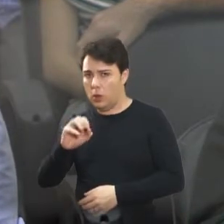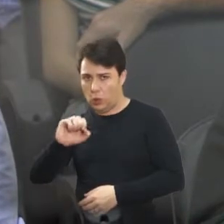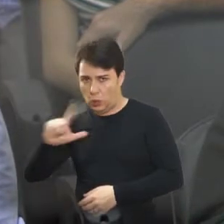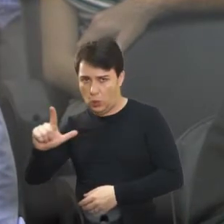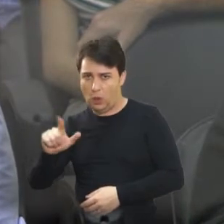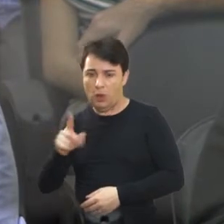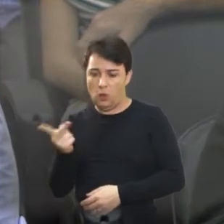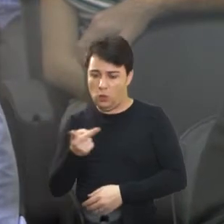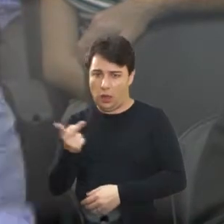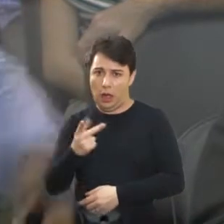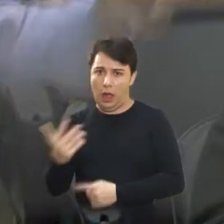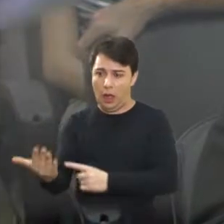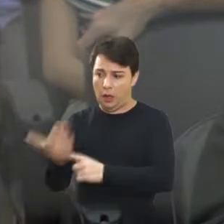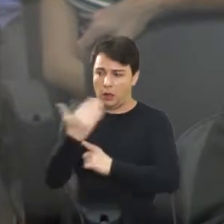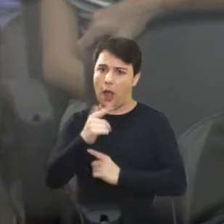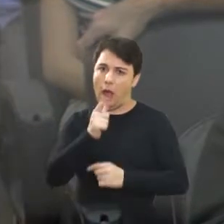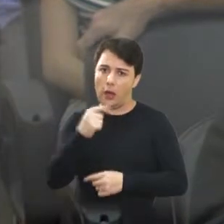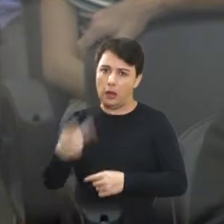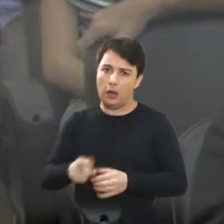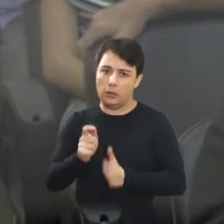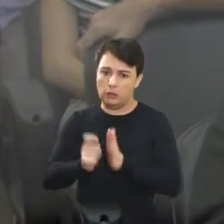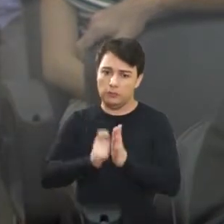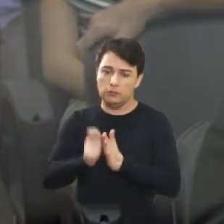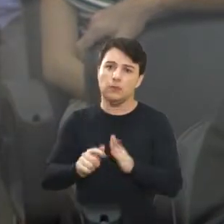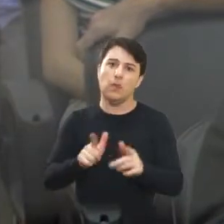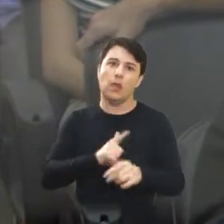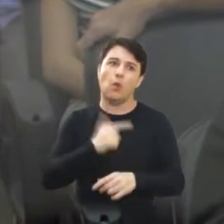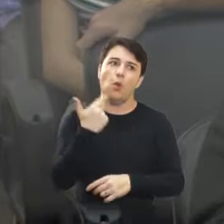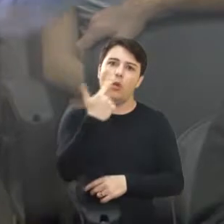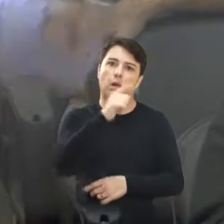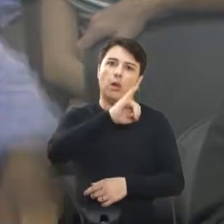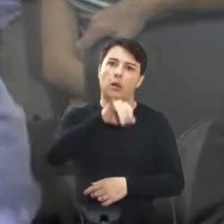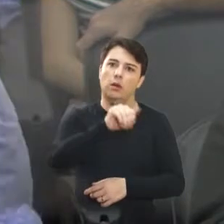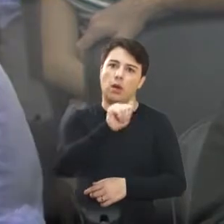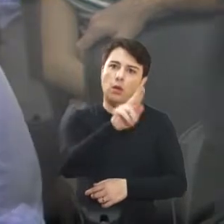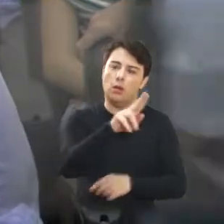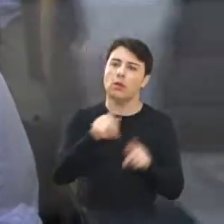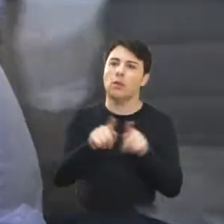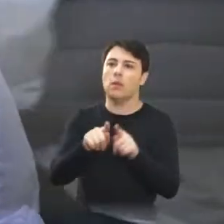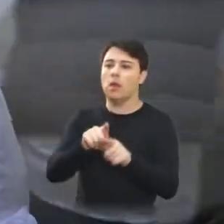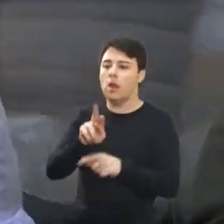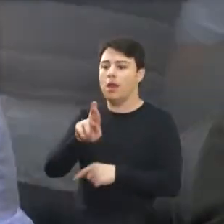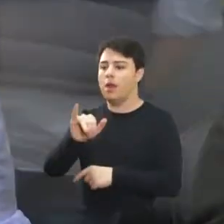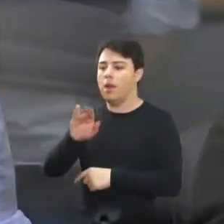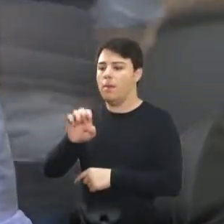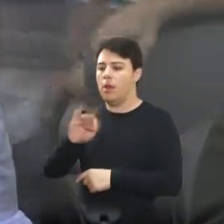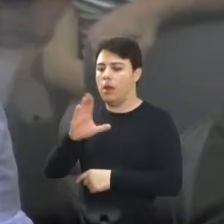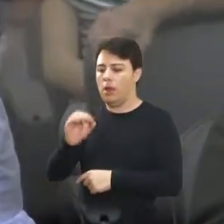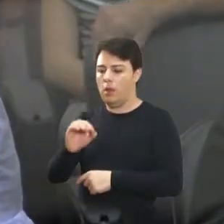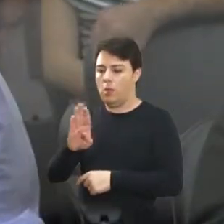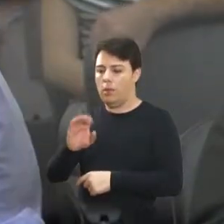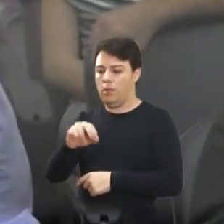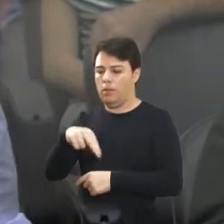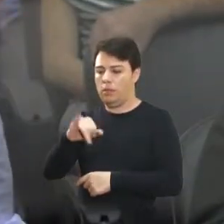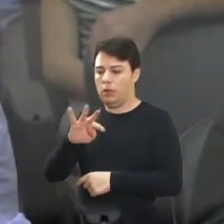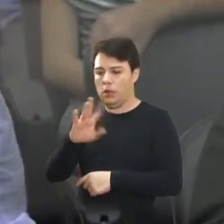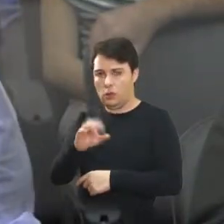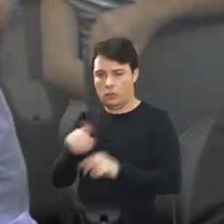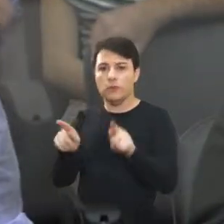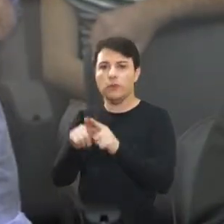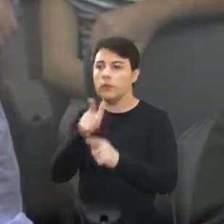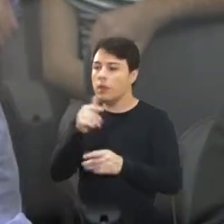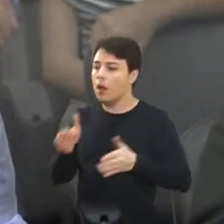cidade. Nós temos Jaú, temos Ribeirão Bonito, que depende desse rio. Eles